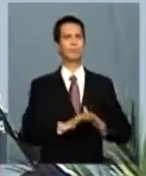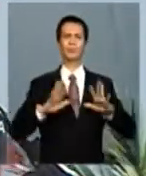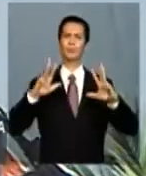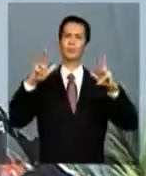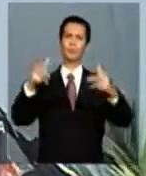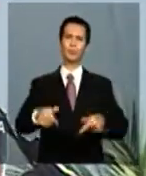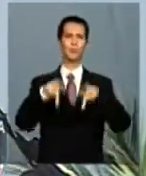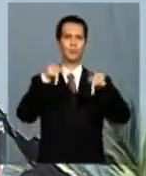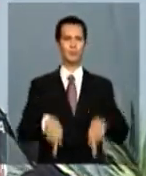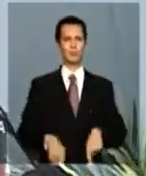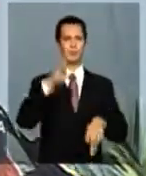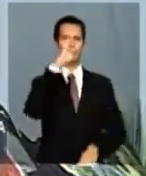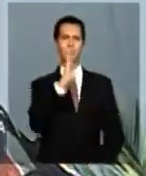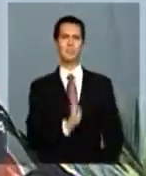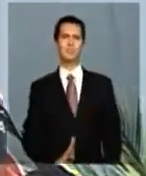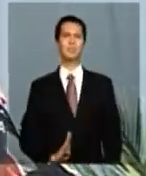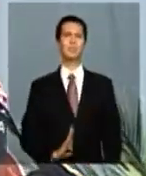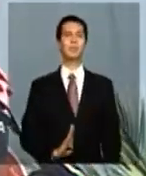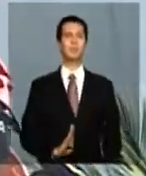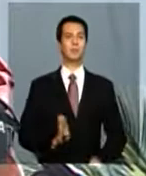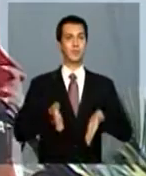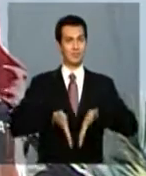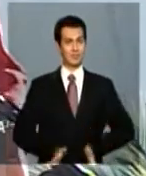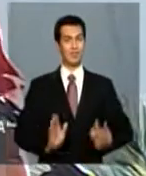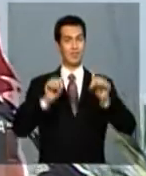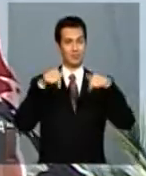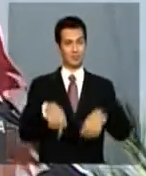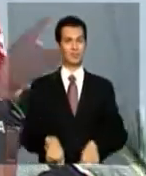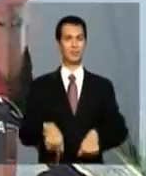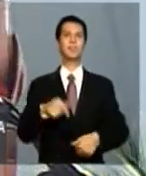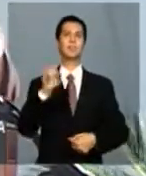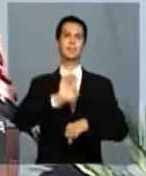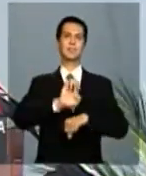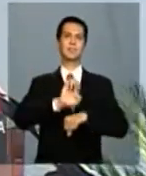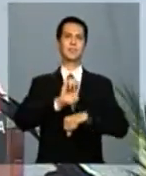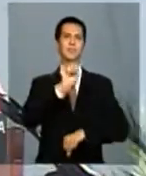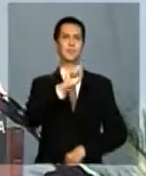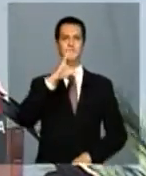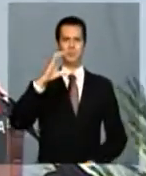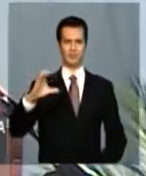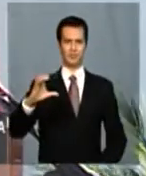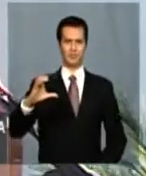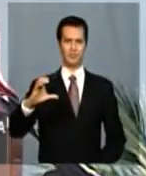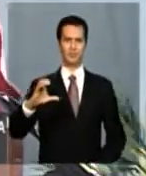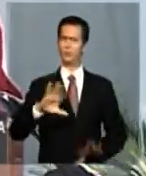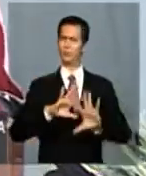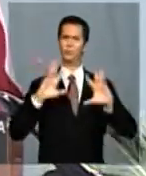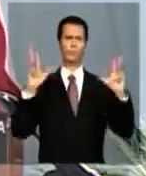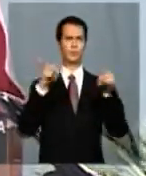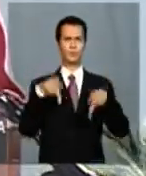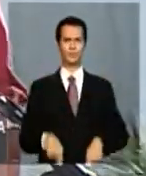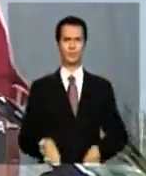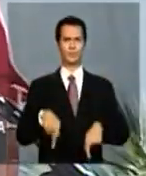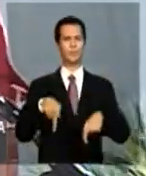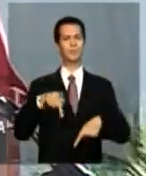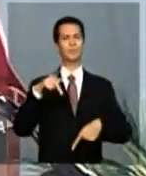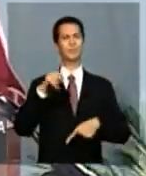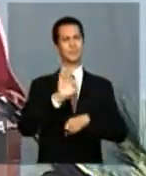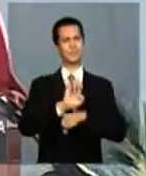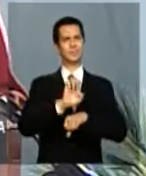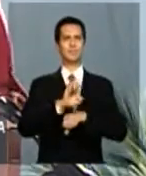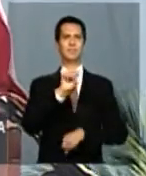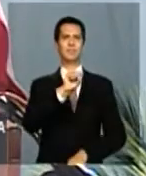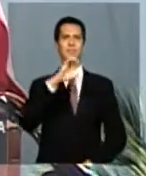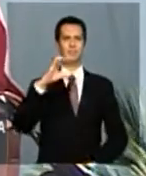nossos brasileiros que nasceram aqui em Santa Catarina, os nossos catarinenses. Vou saudar